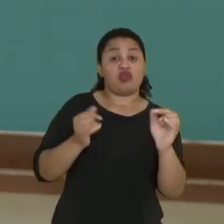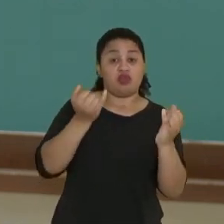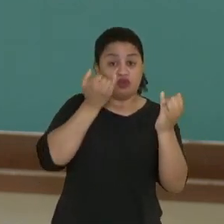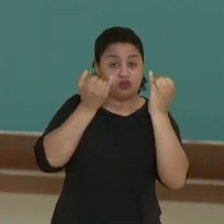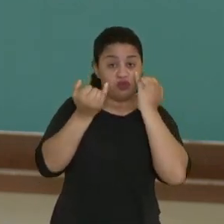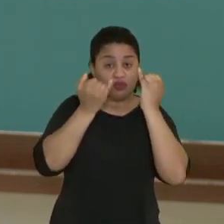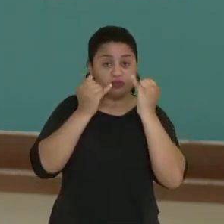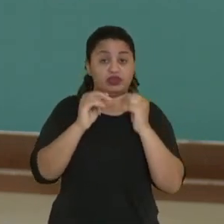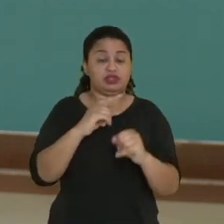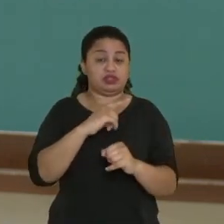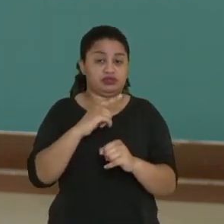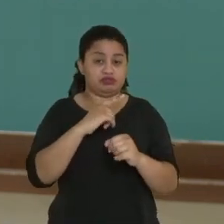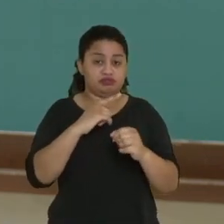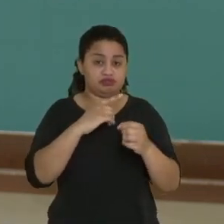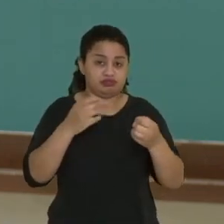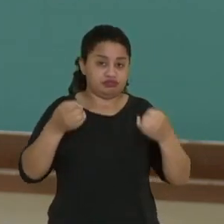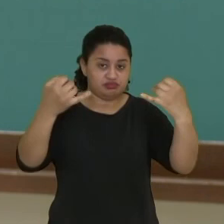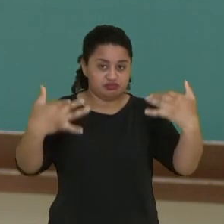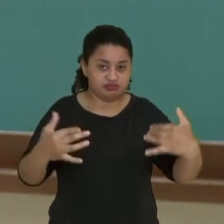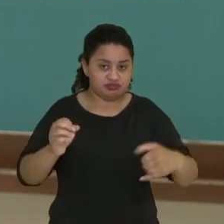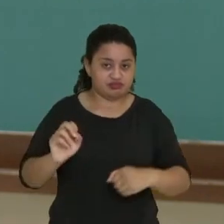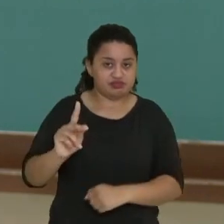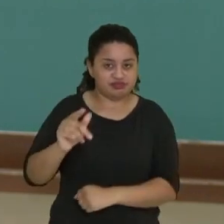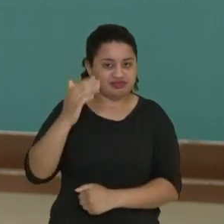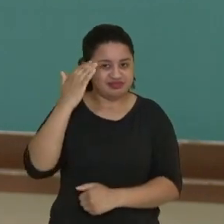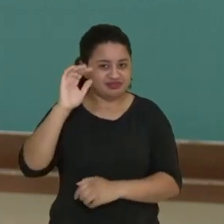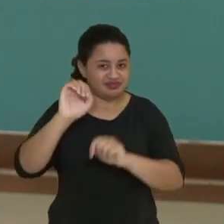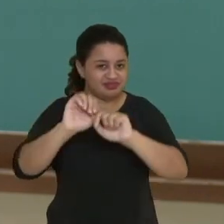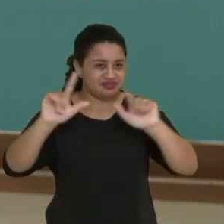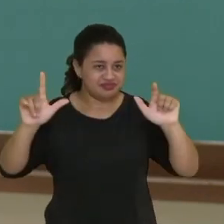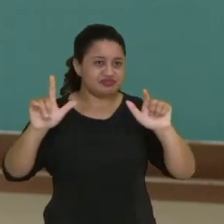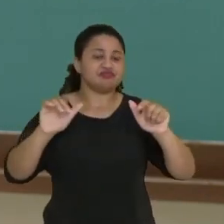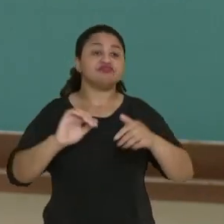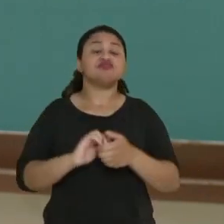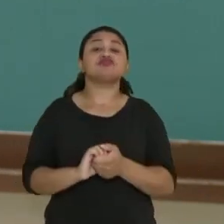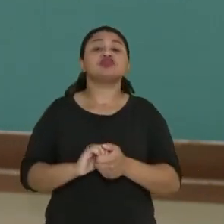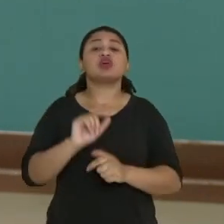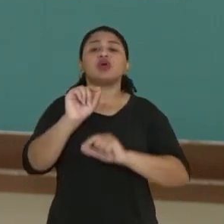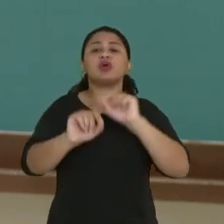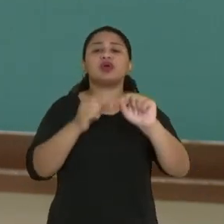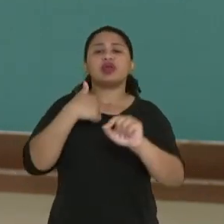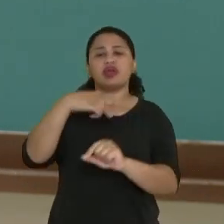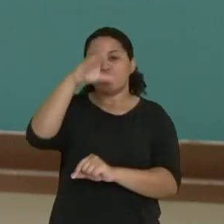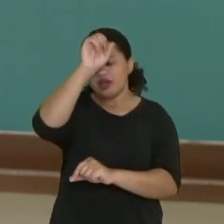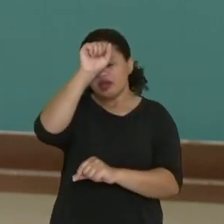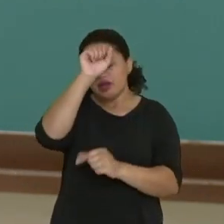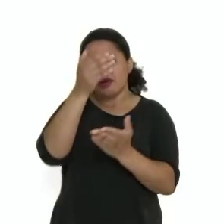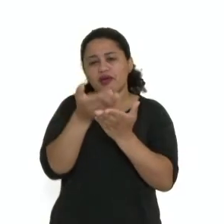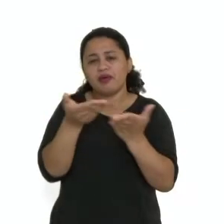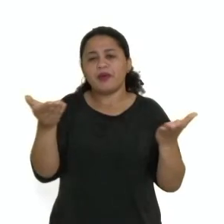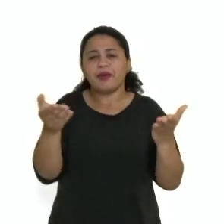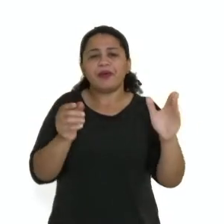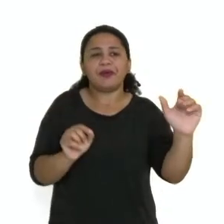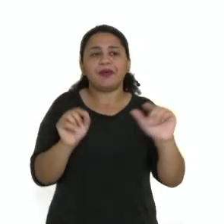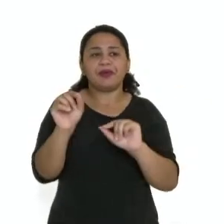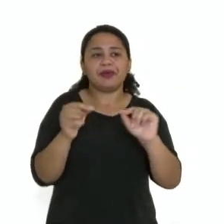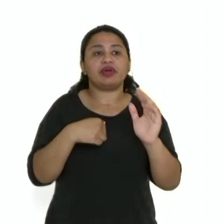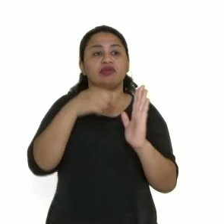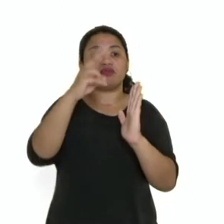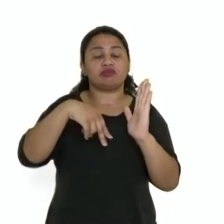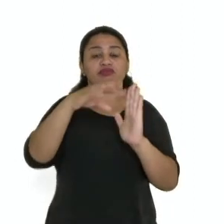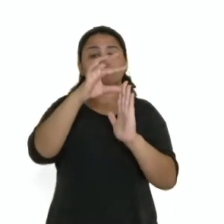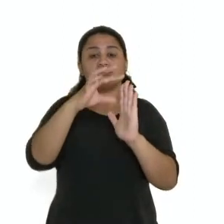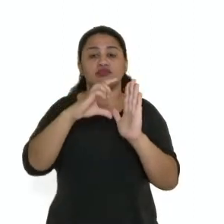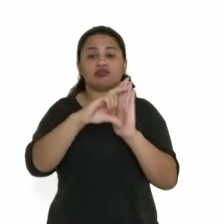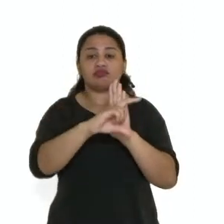no que foi relatado. Perfeito? E o que nós fizemos então durante a nossa aula? Fizemos a leitura do trecho de